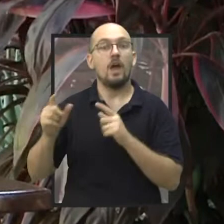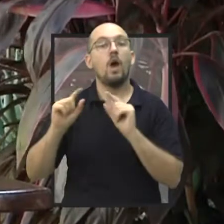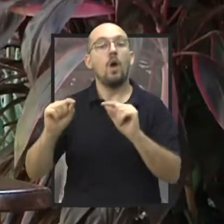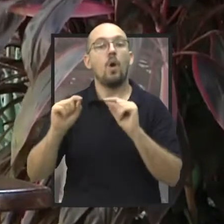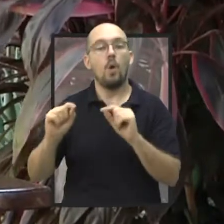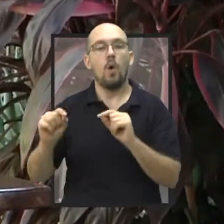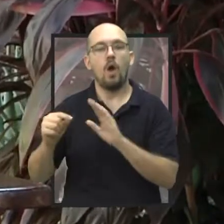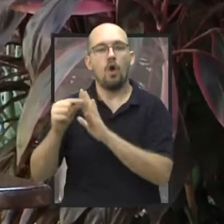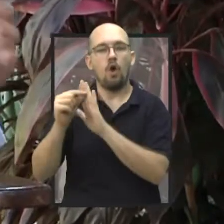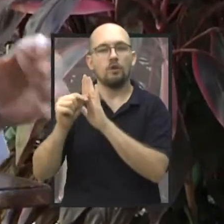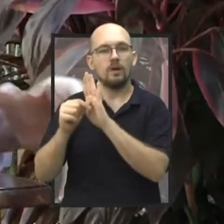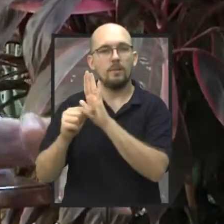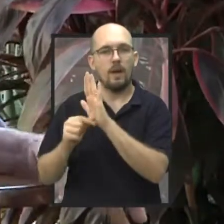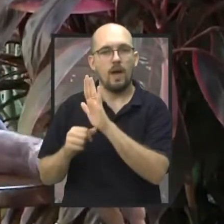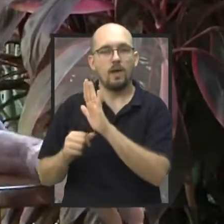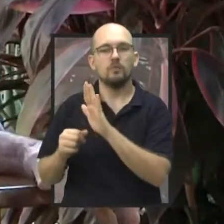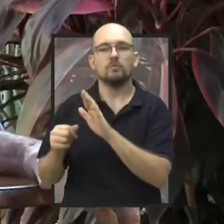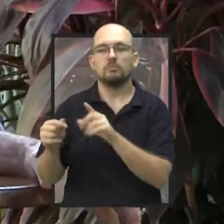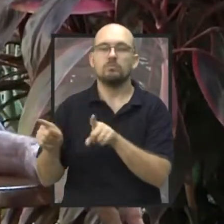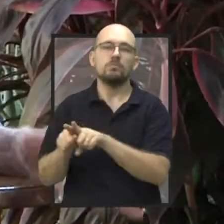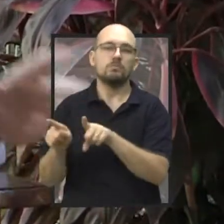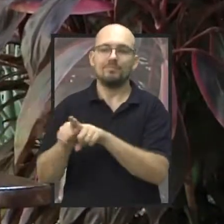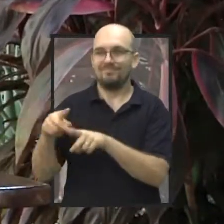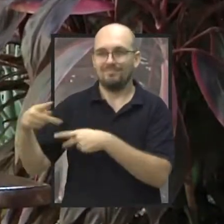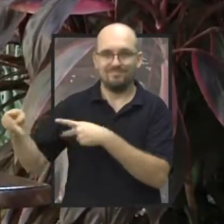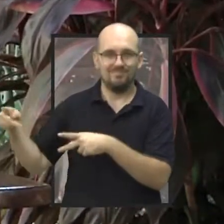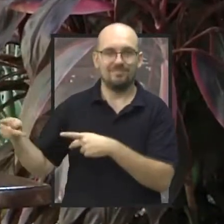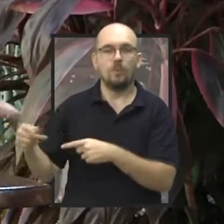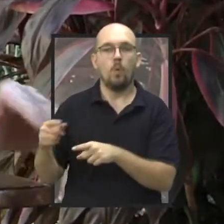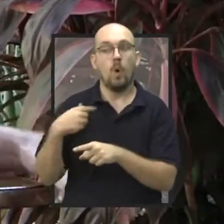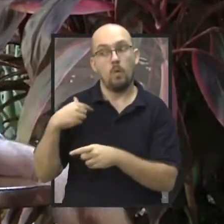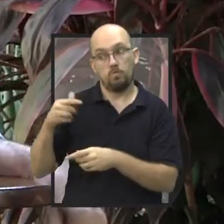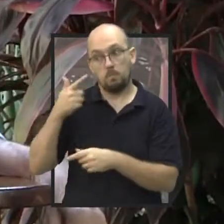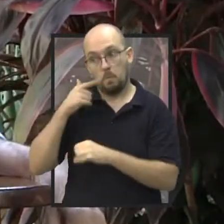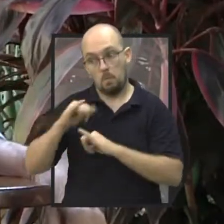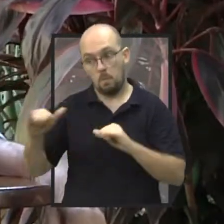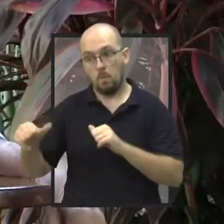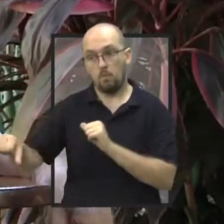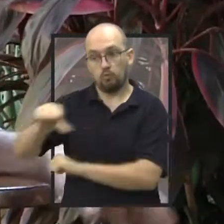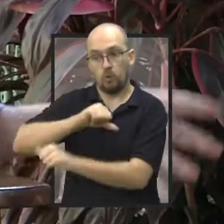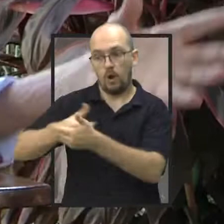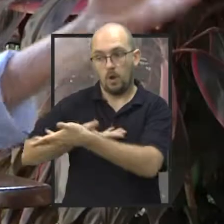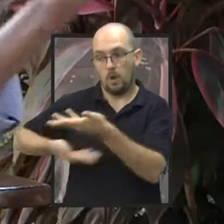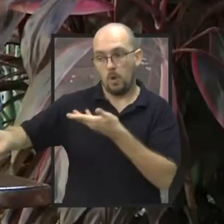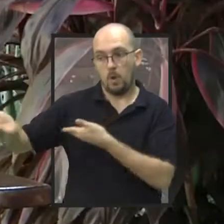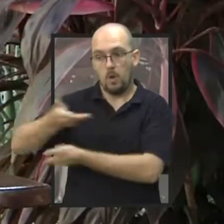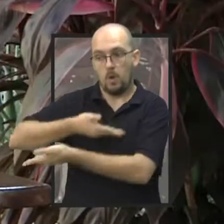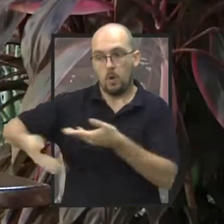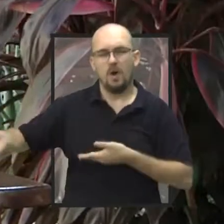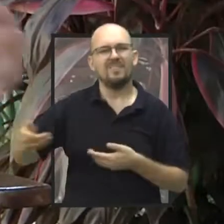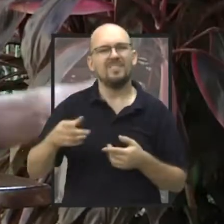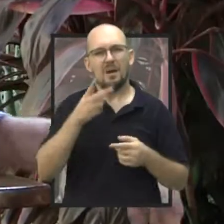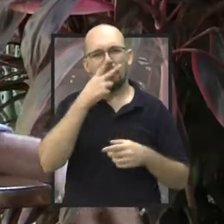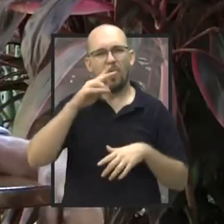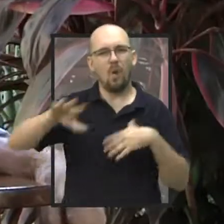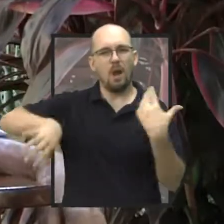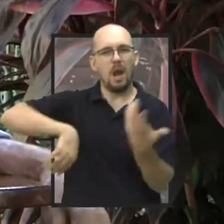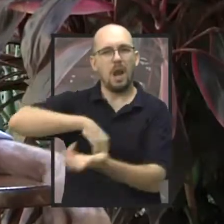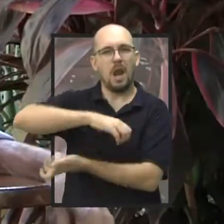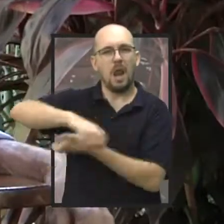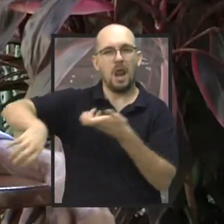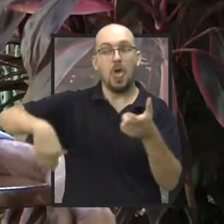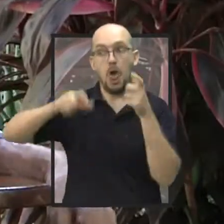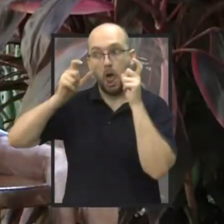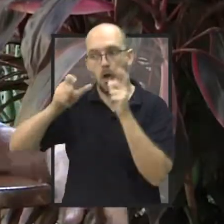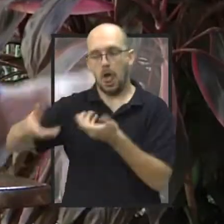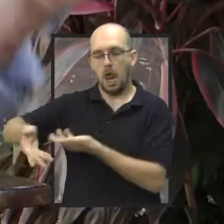orçamento, guiar o eleitorado dele para ele se reeleger. Então forma aquele bloco de